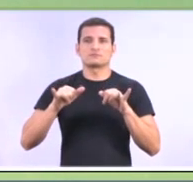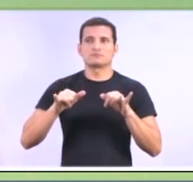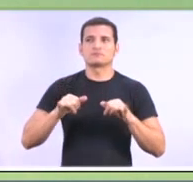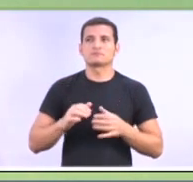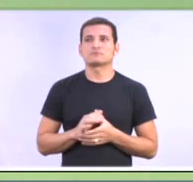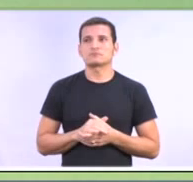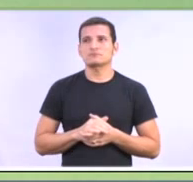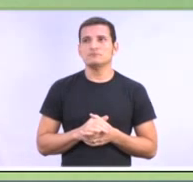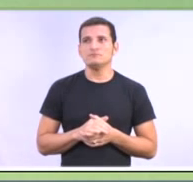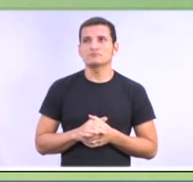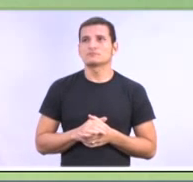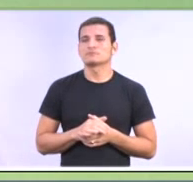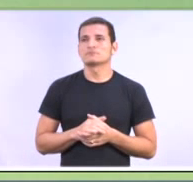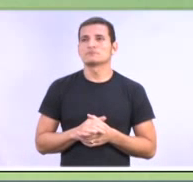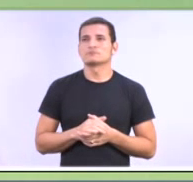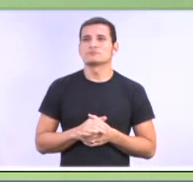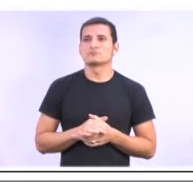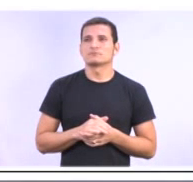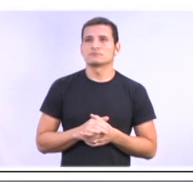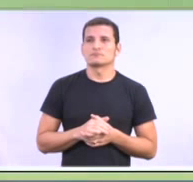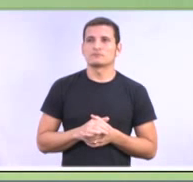correto? Vamos para a próxima?